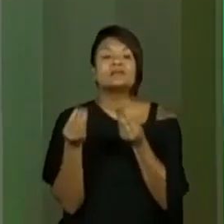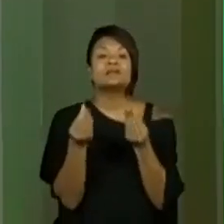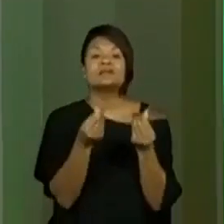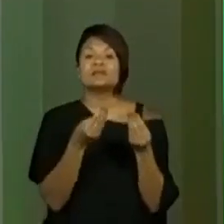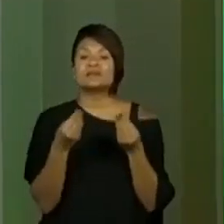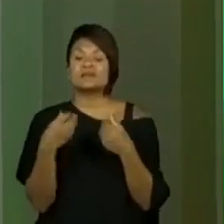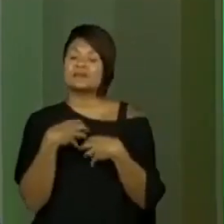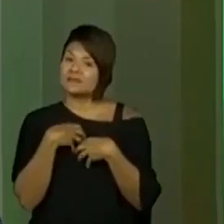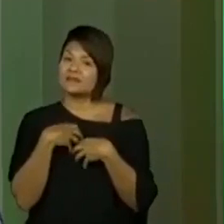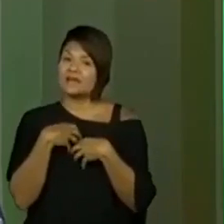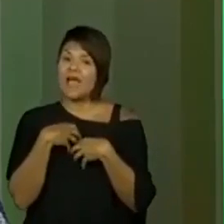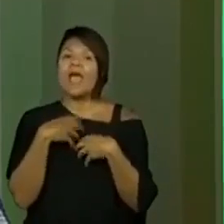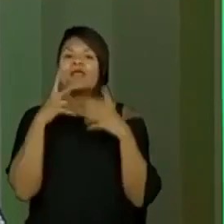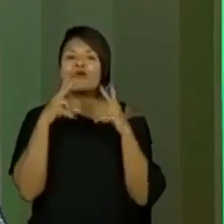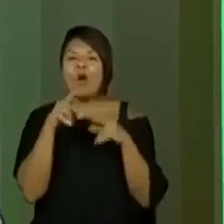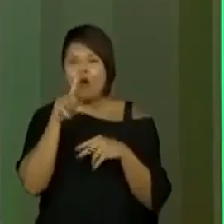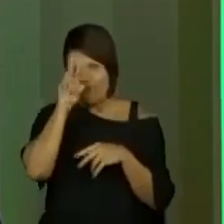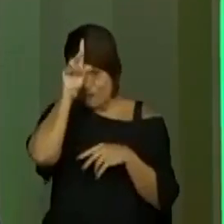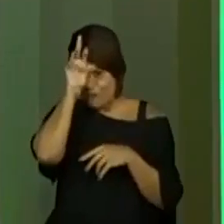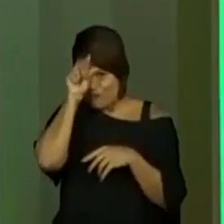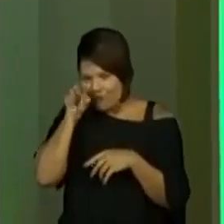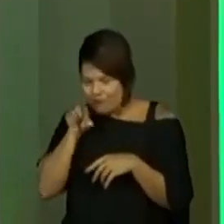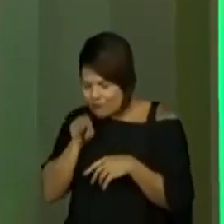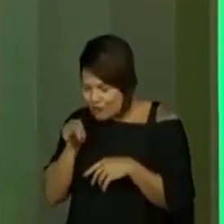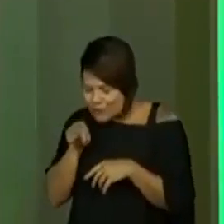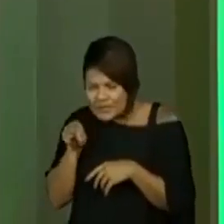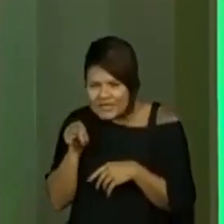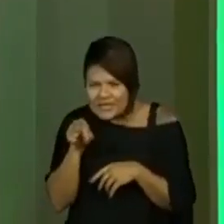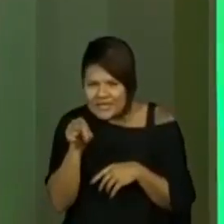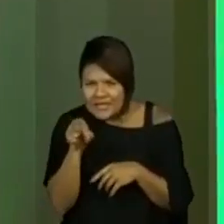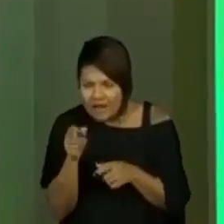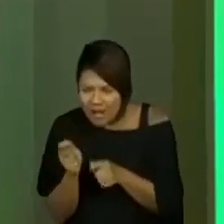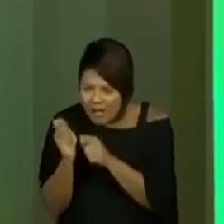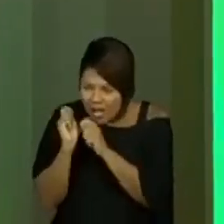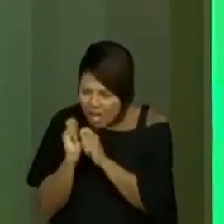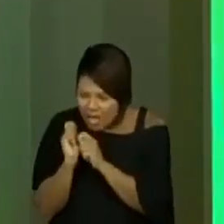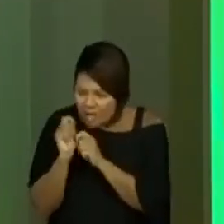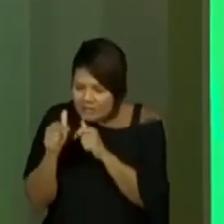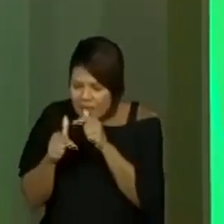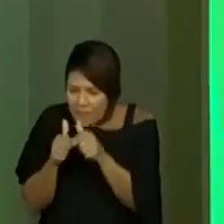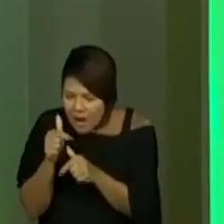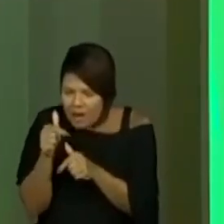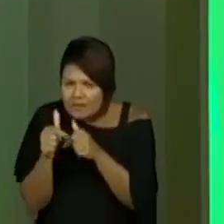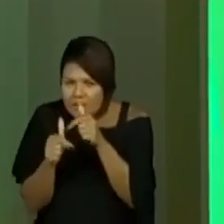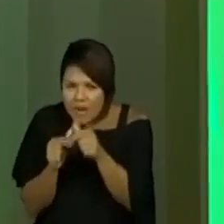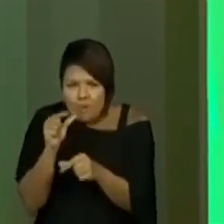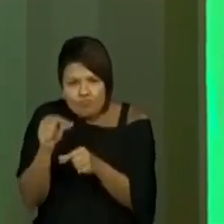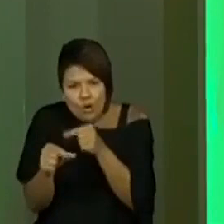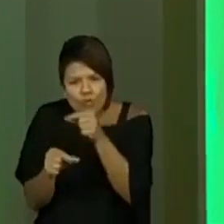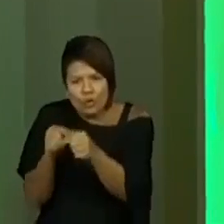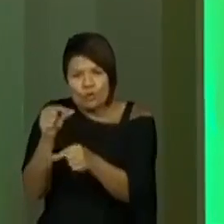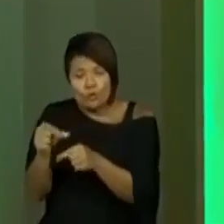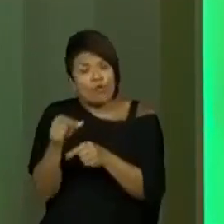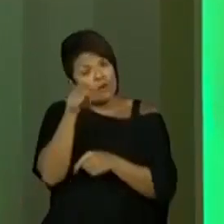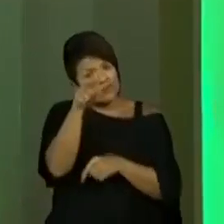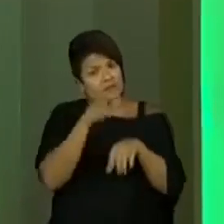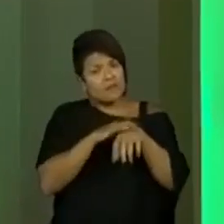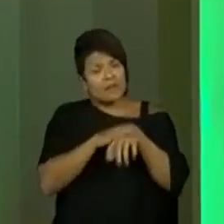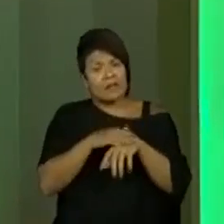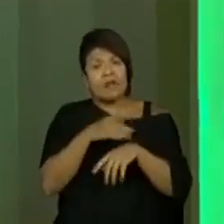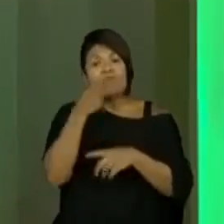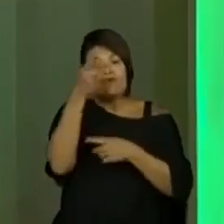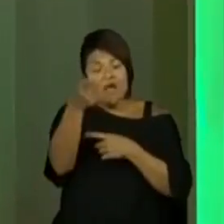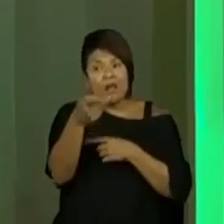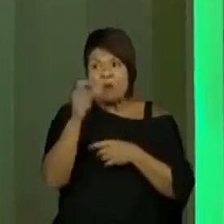Um trabalho de formiguinha. Hoje você vai lá e fala, amanhã você vai lá e fala de novo, depois você vai lá e fala de novo. Mas não é falar